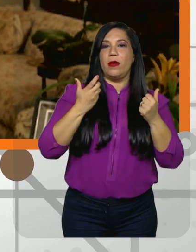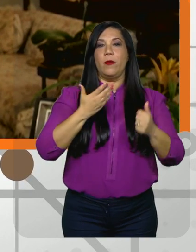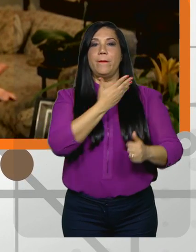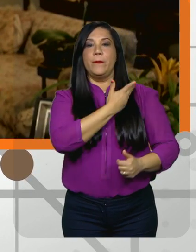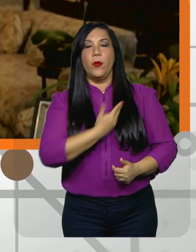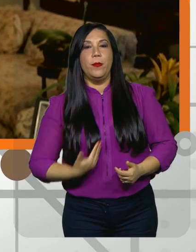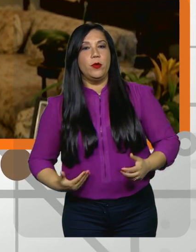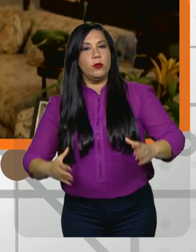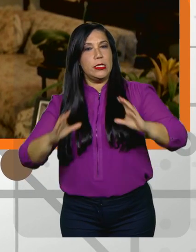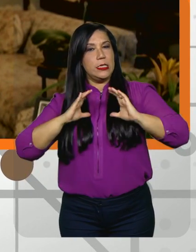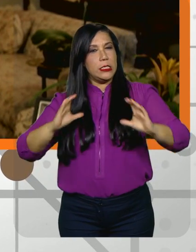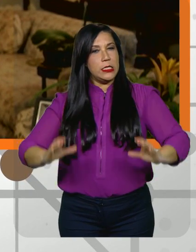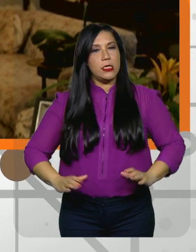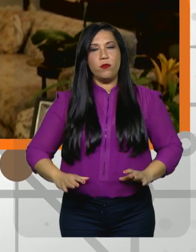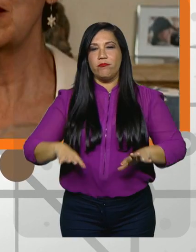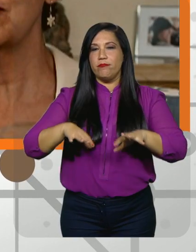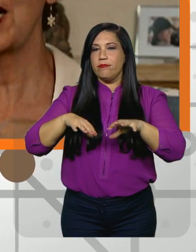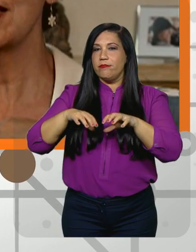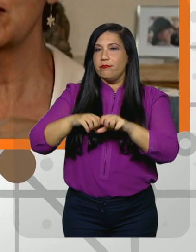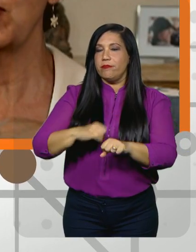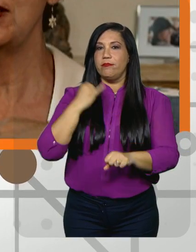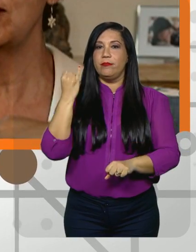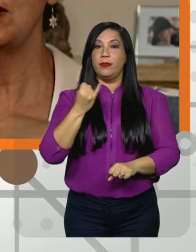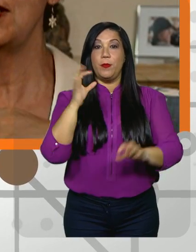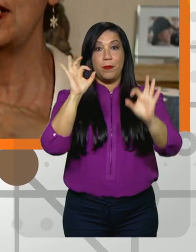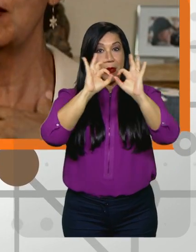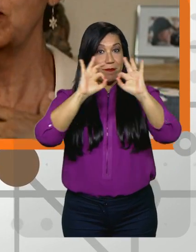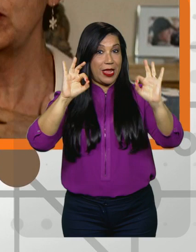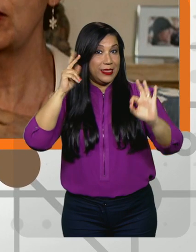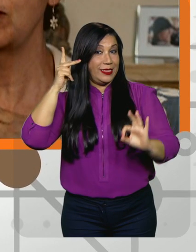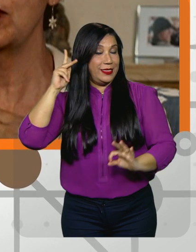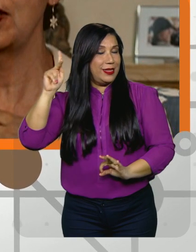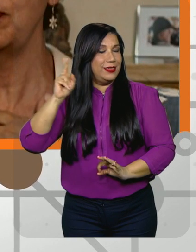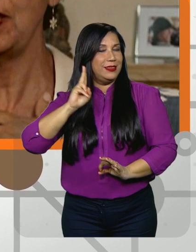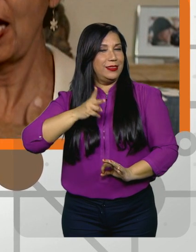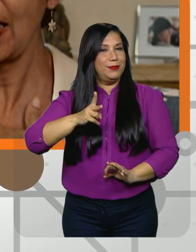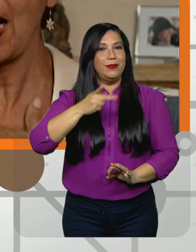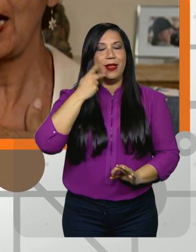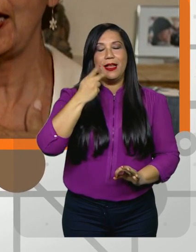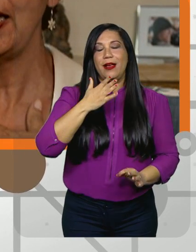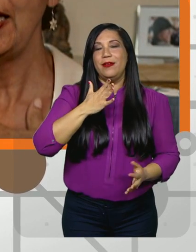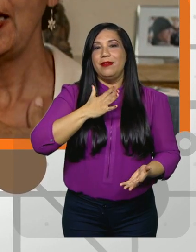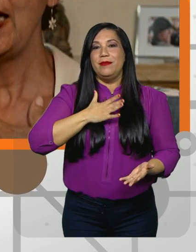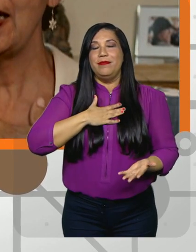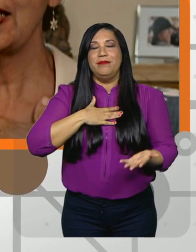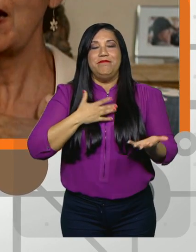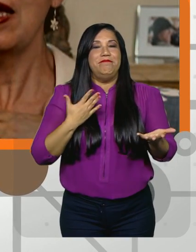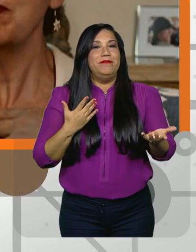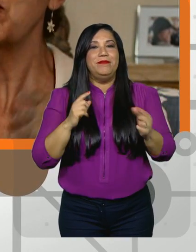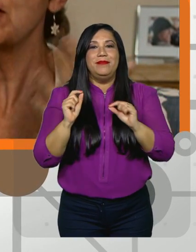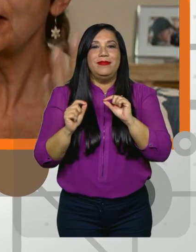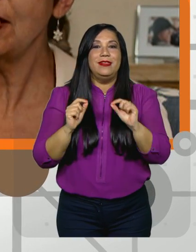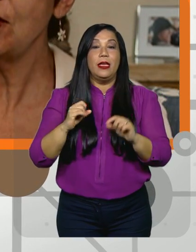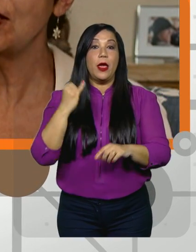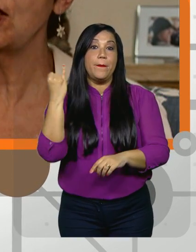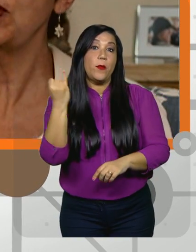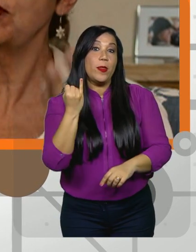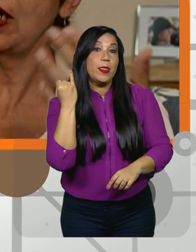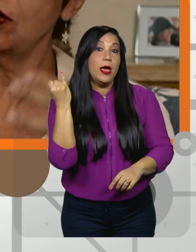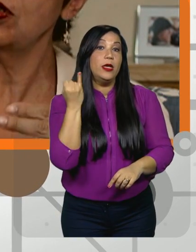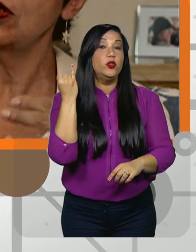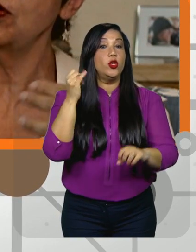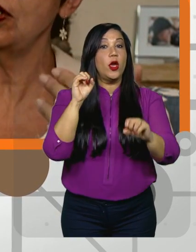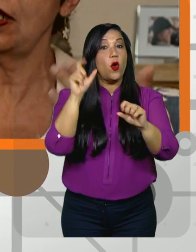o cidadão e a nação brasileira. Uma frase que o Anísio dizia muito, que me é cara, é que é importante